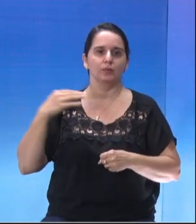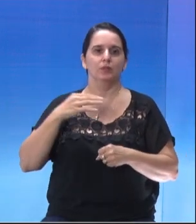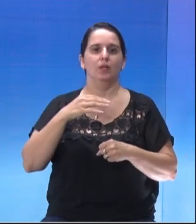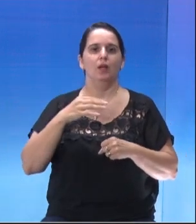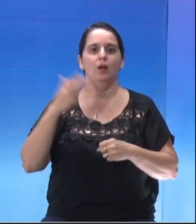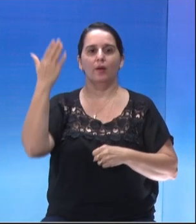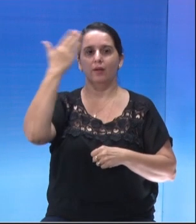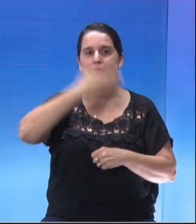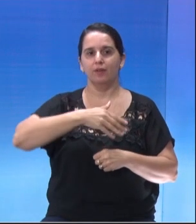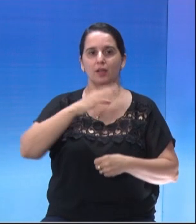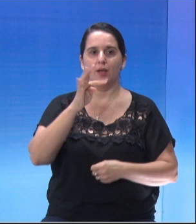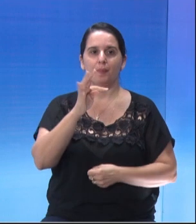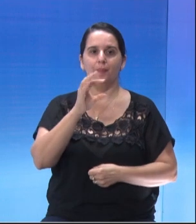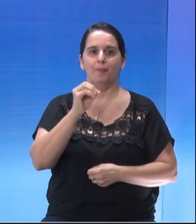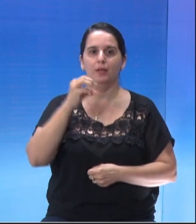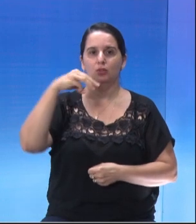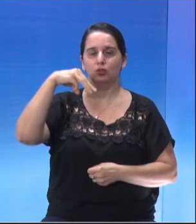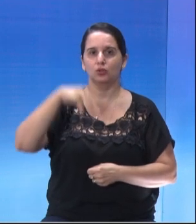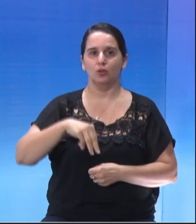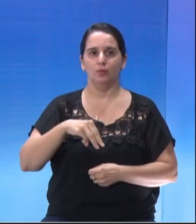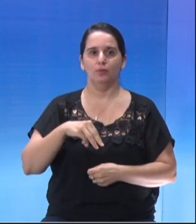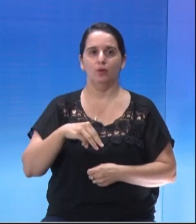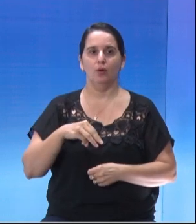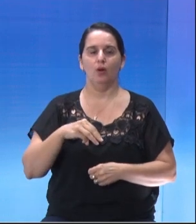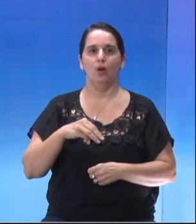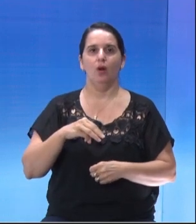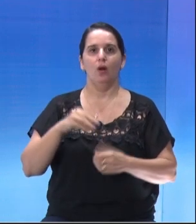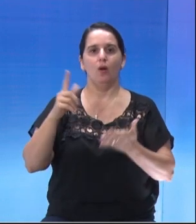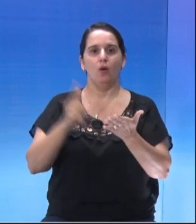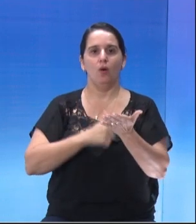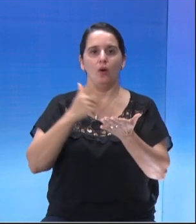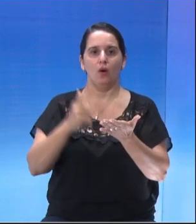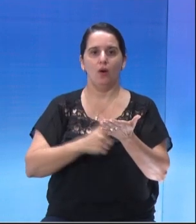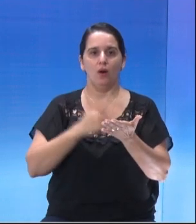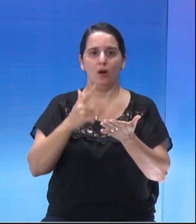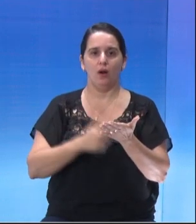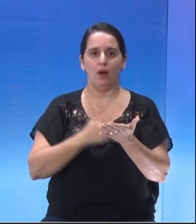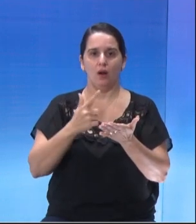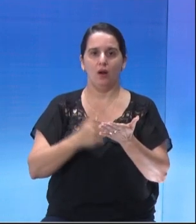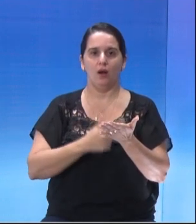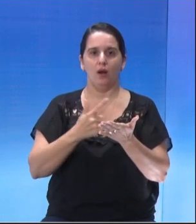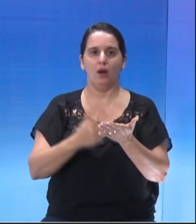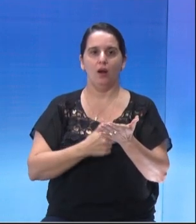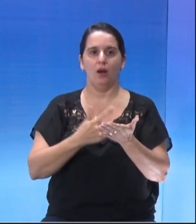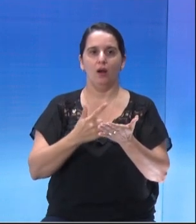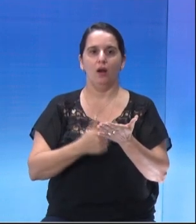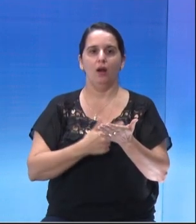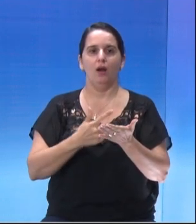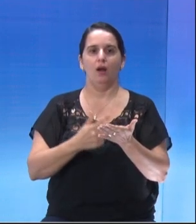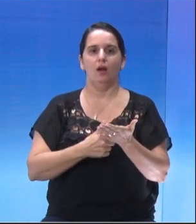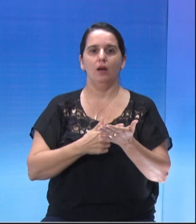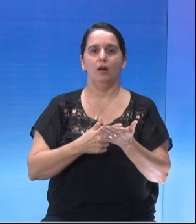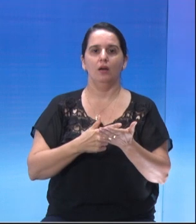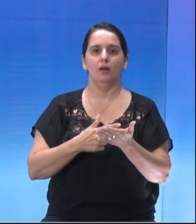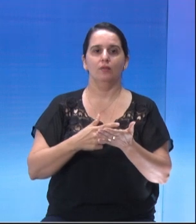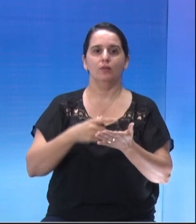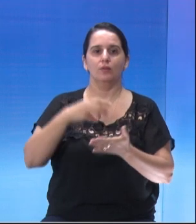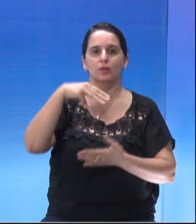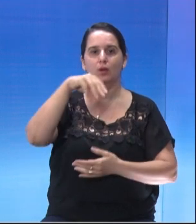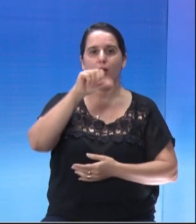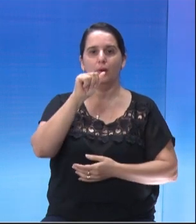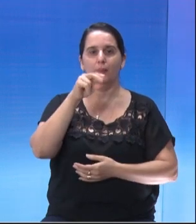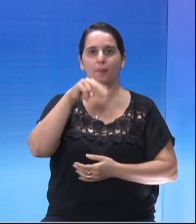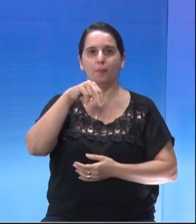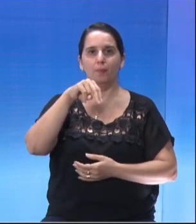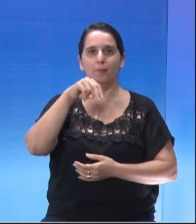Standard, autor do livro Right on the Wall, Social Media, The First 2000 Years, escrevendo